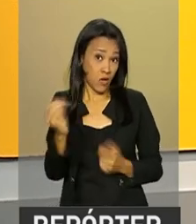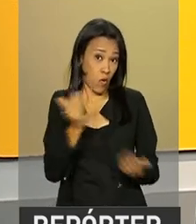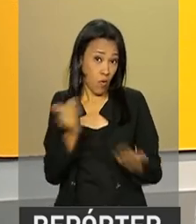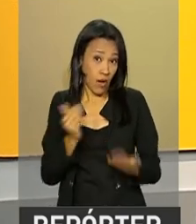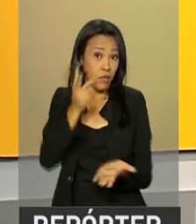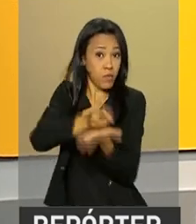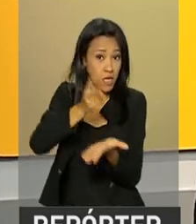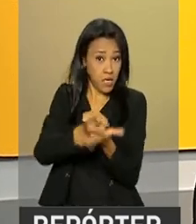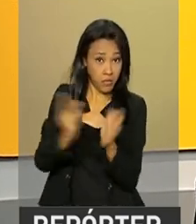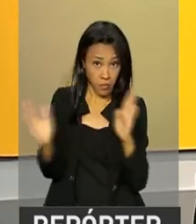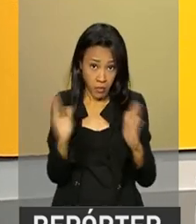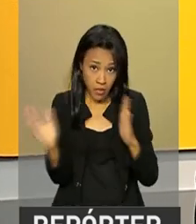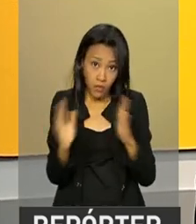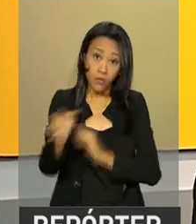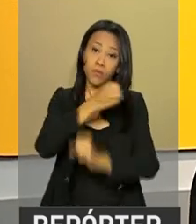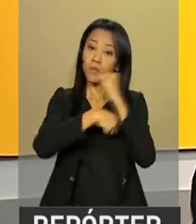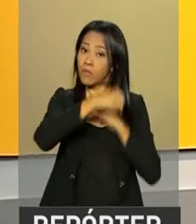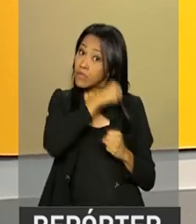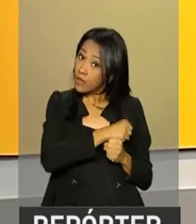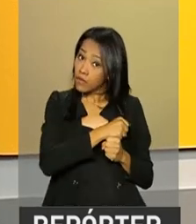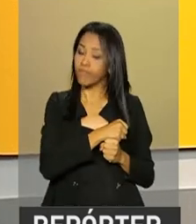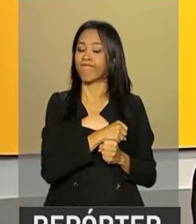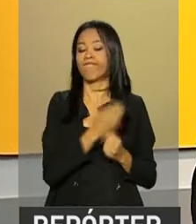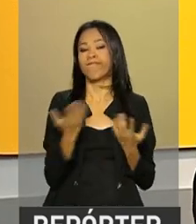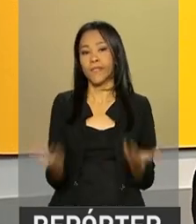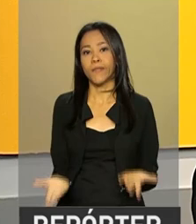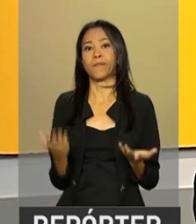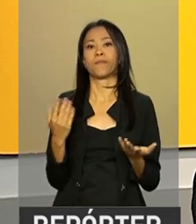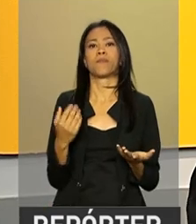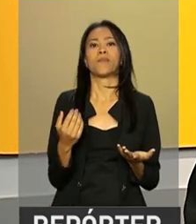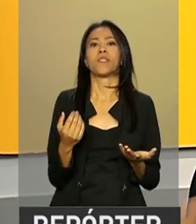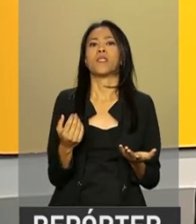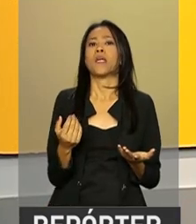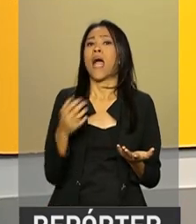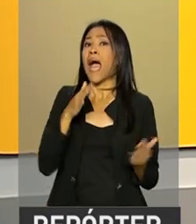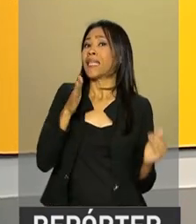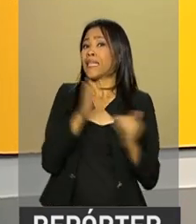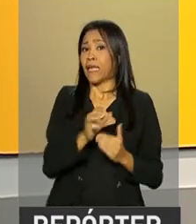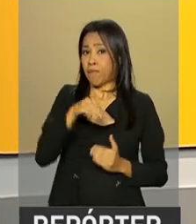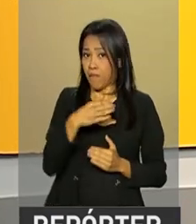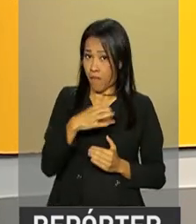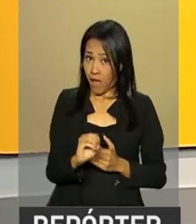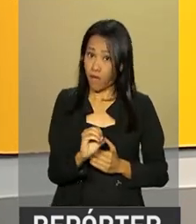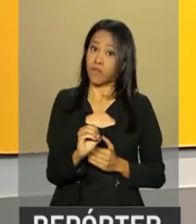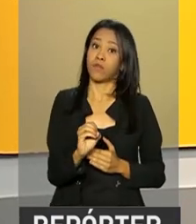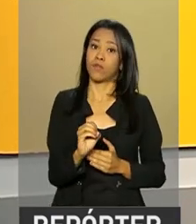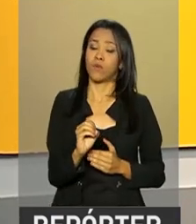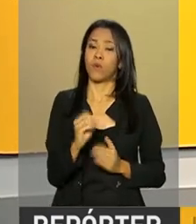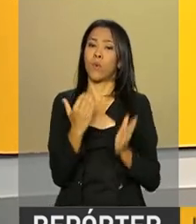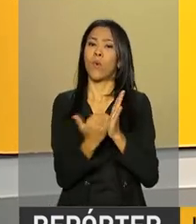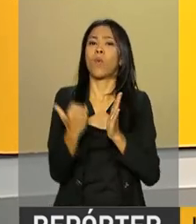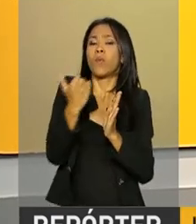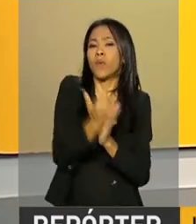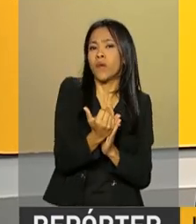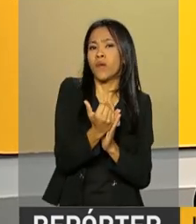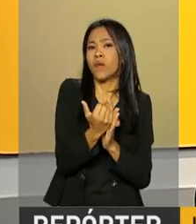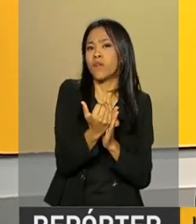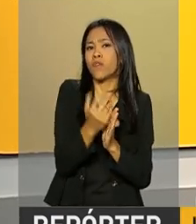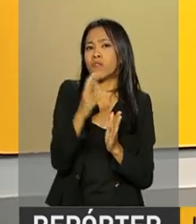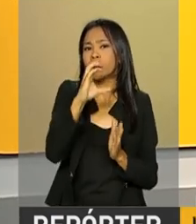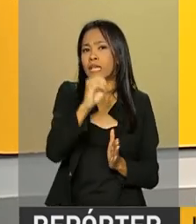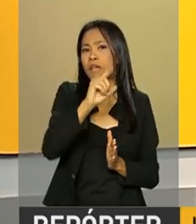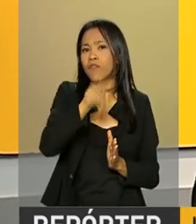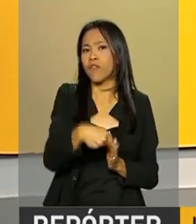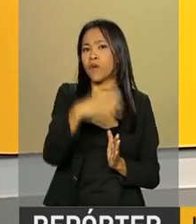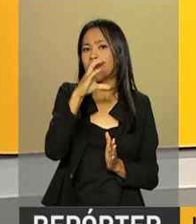ao mesmo período do ano passado no acumulado do ano até Março o crescimento chegou a